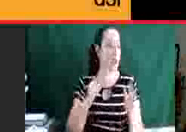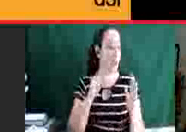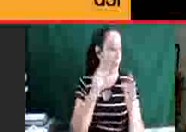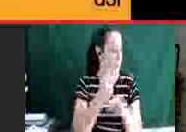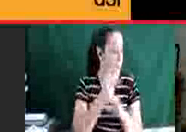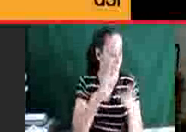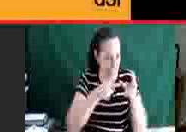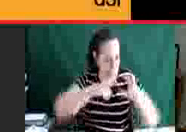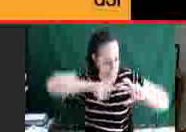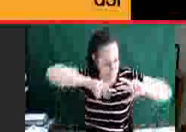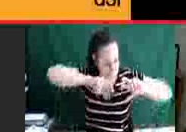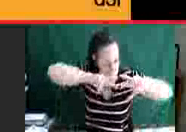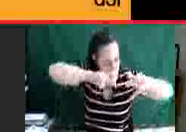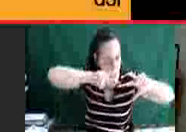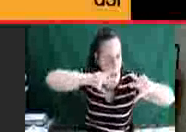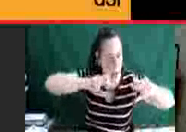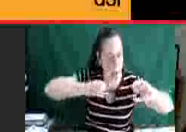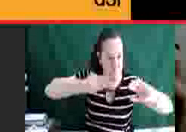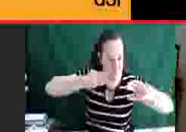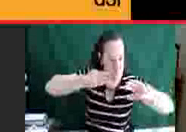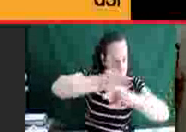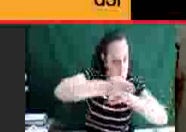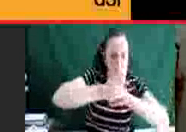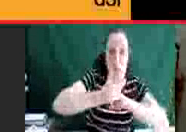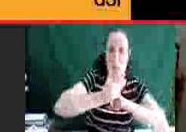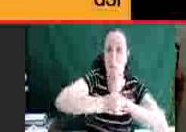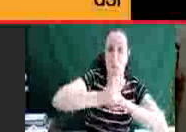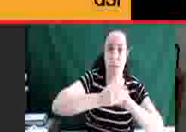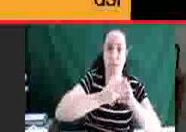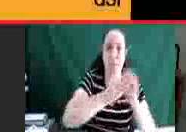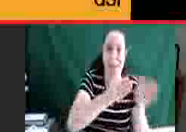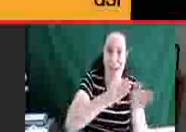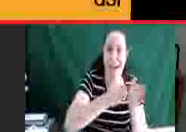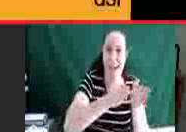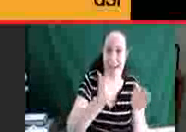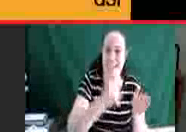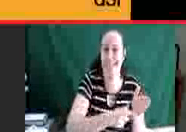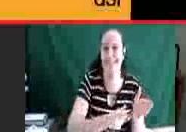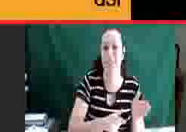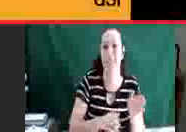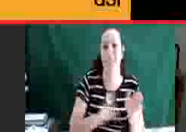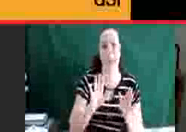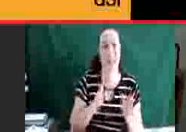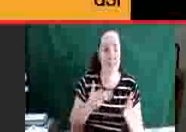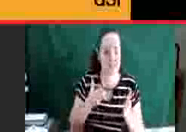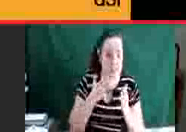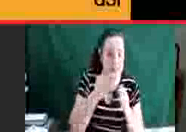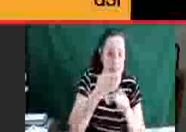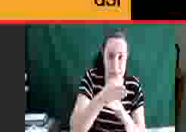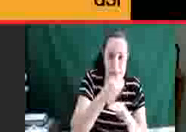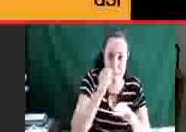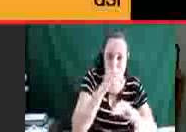Mas agora eu não sei se vai dar tempo. O que vocês podem fazer, se vocês tiverem